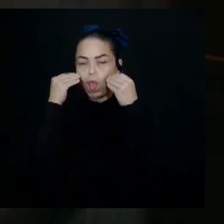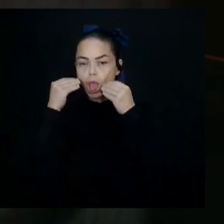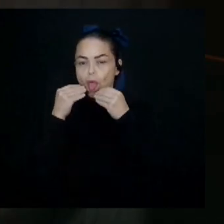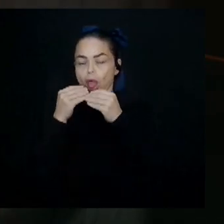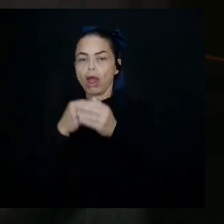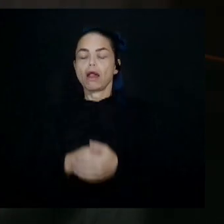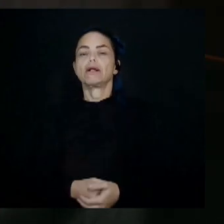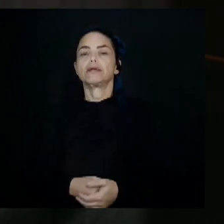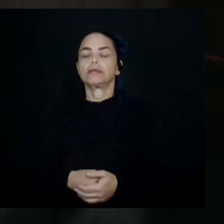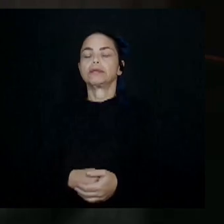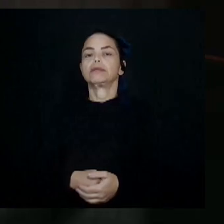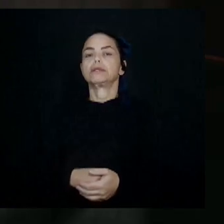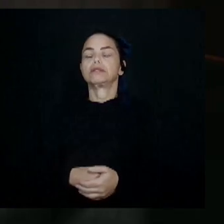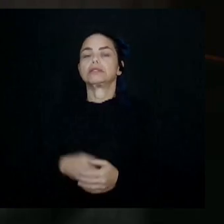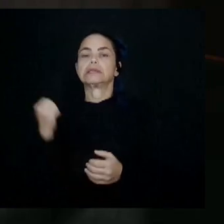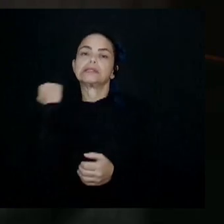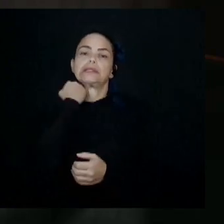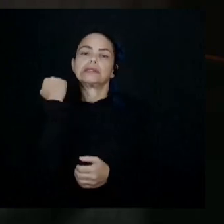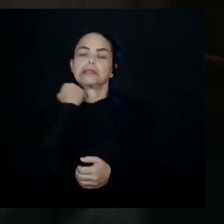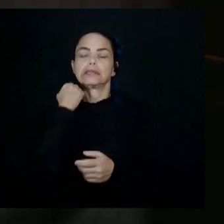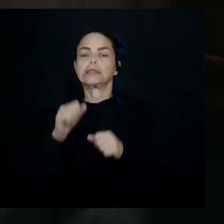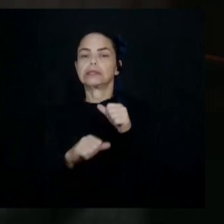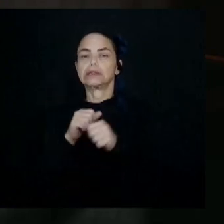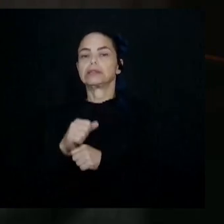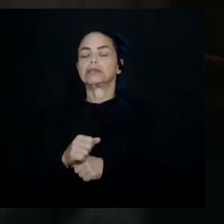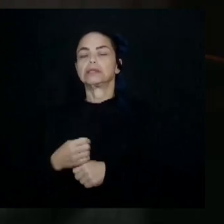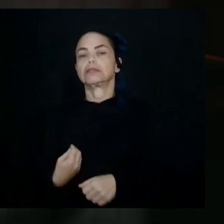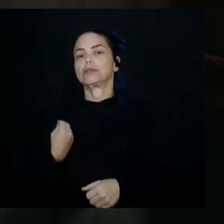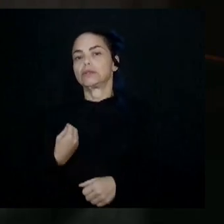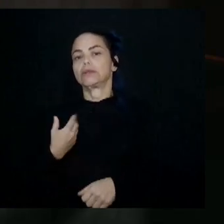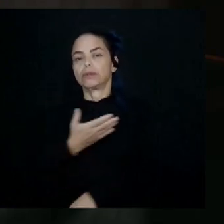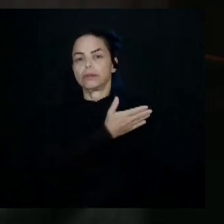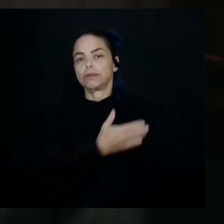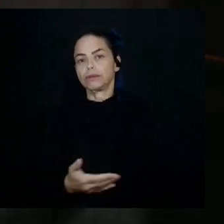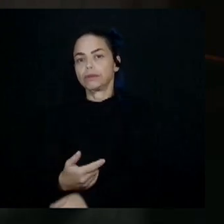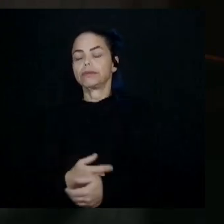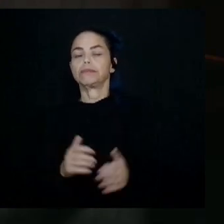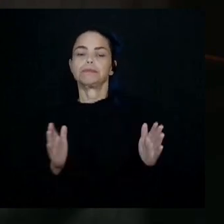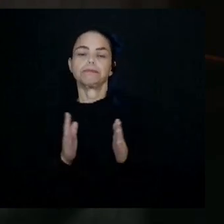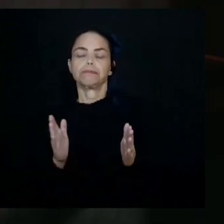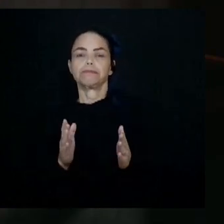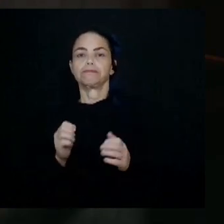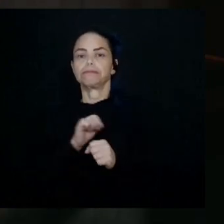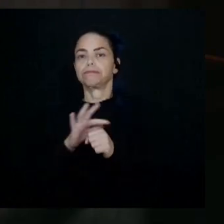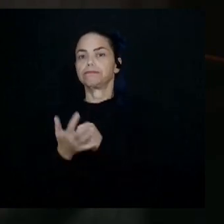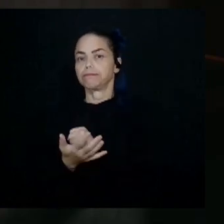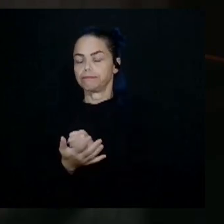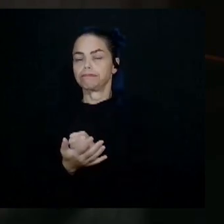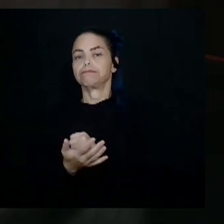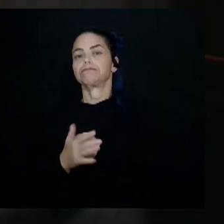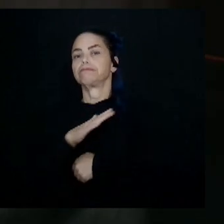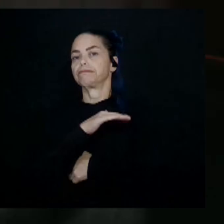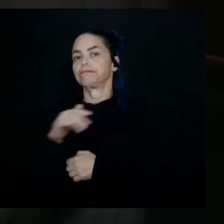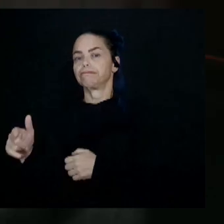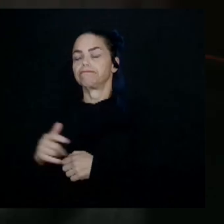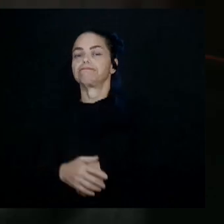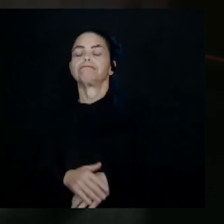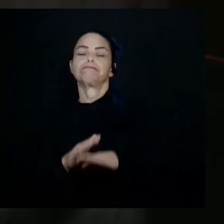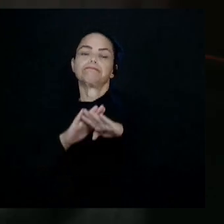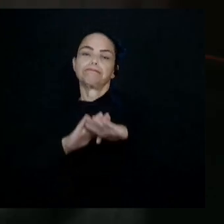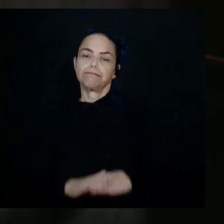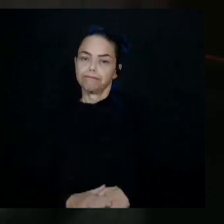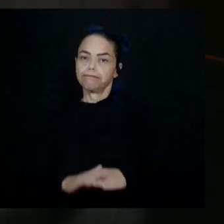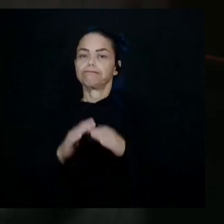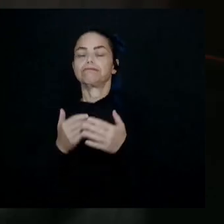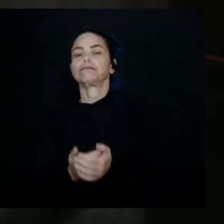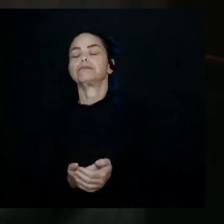estresse e mudanças no estilo de vida. Inclusive, gente, o período pós-pandemia, quando as crianças ficaram mais tempo em casa, com menos